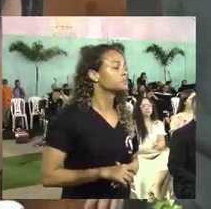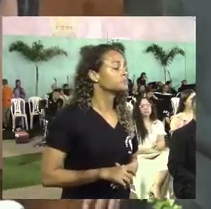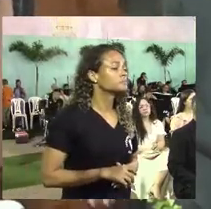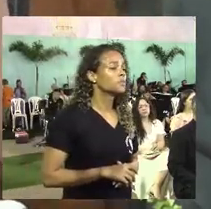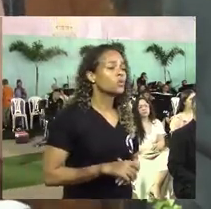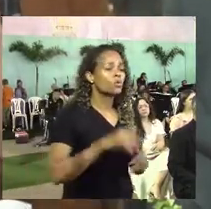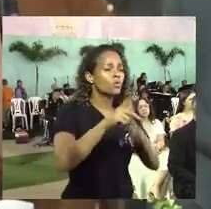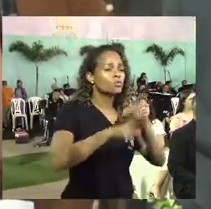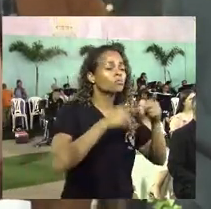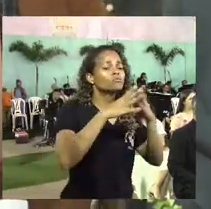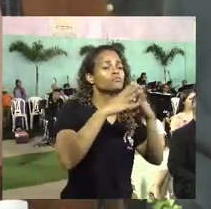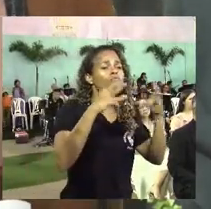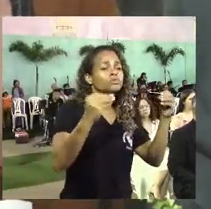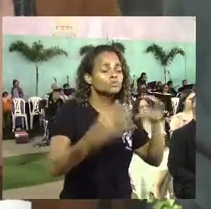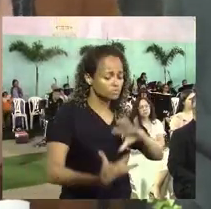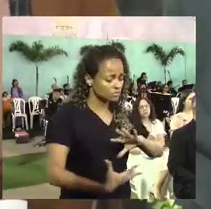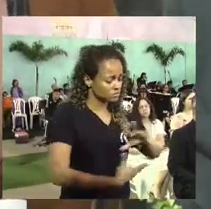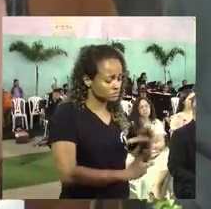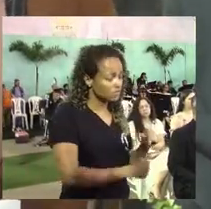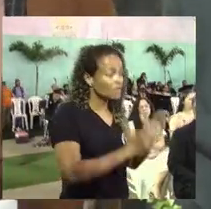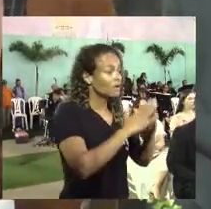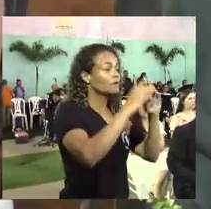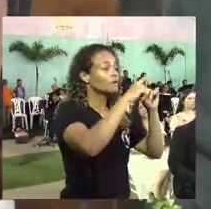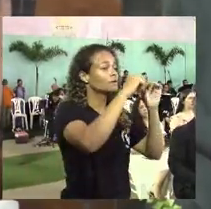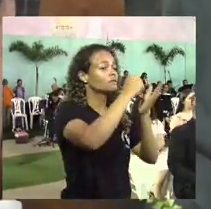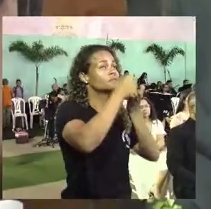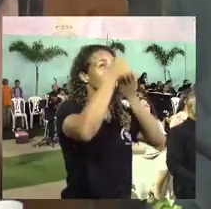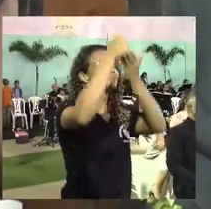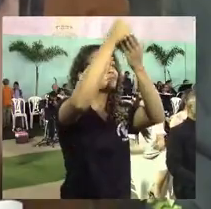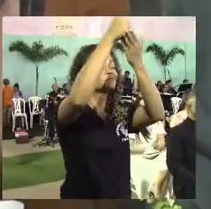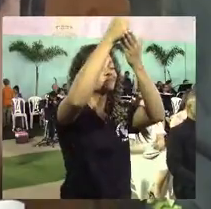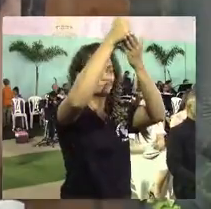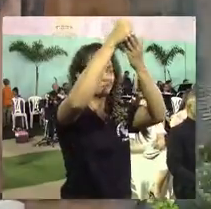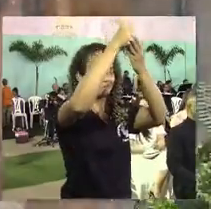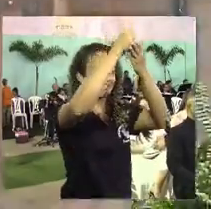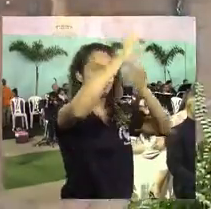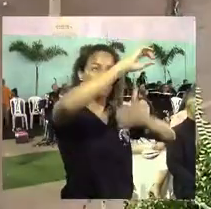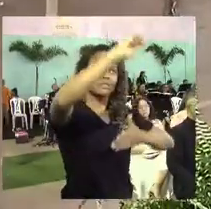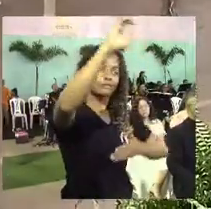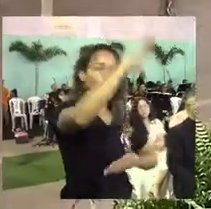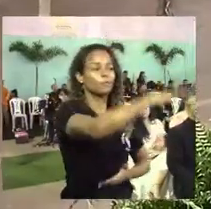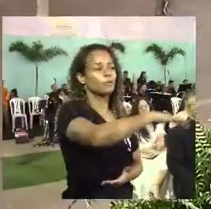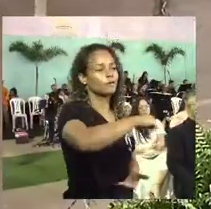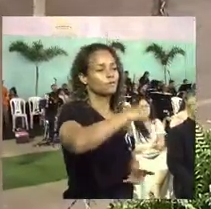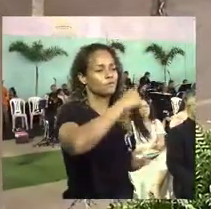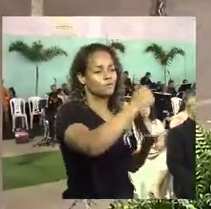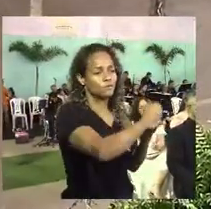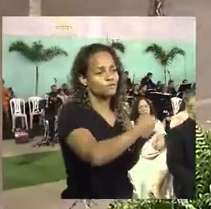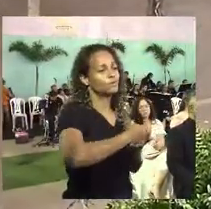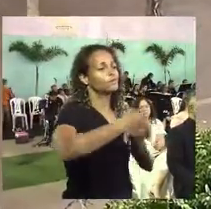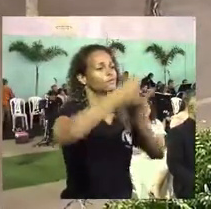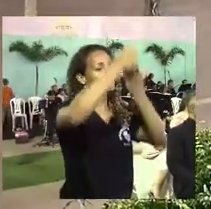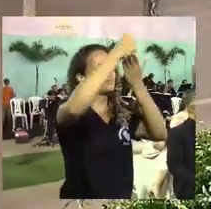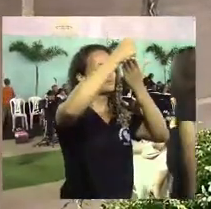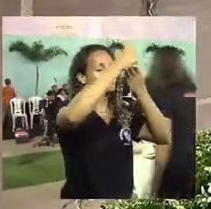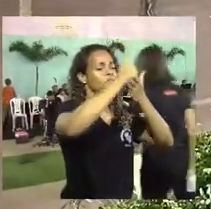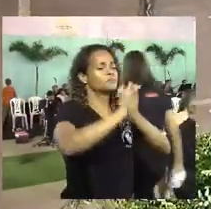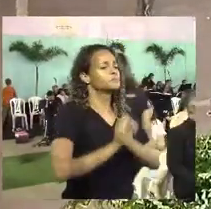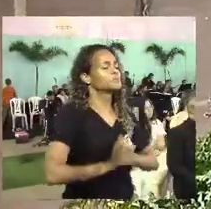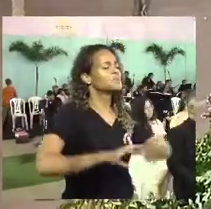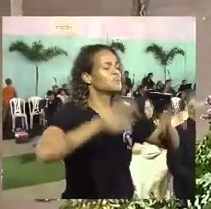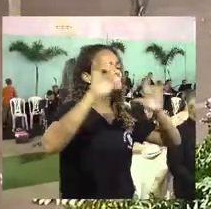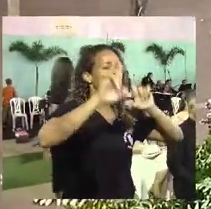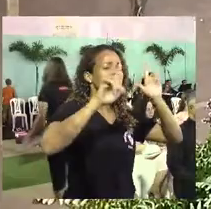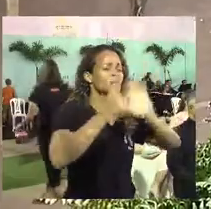aparecer um povo da terra a igreja subiu vão dizer os enviados da Globo lá da Inglaterra